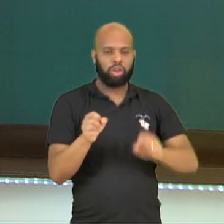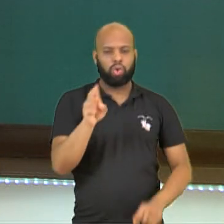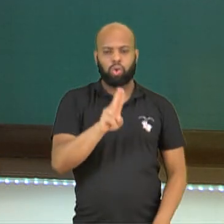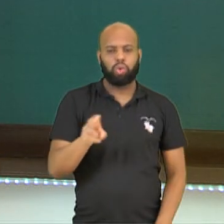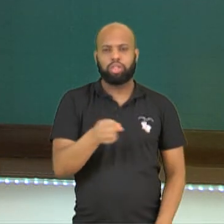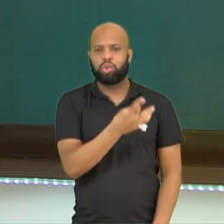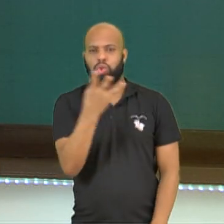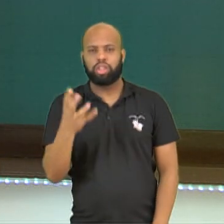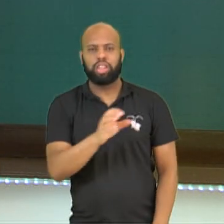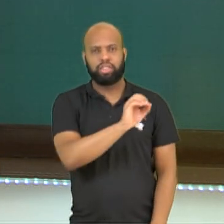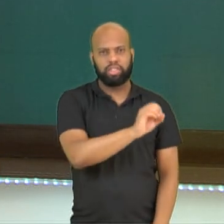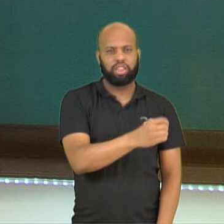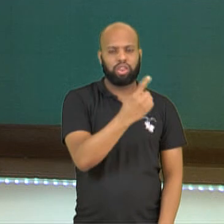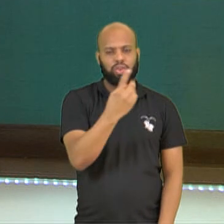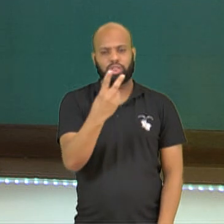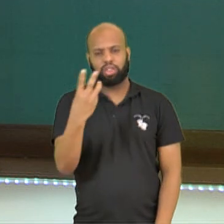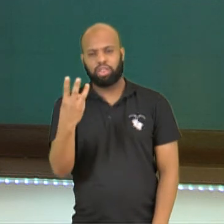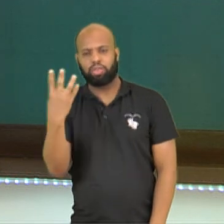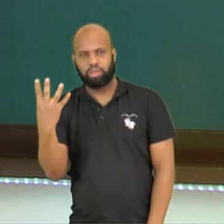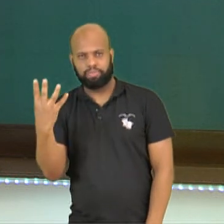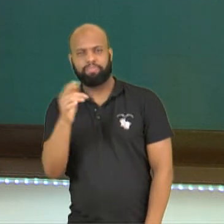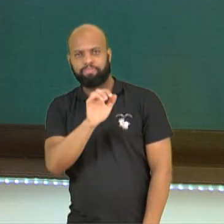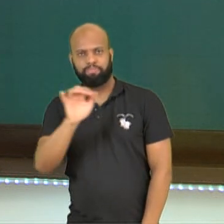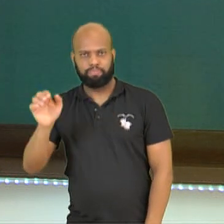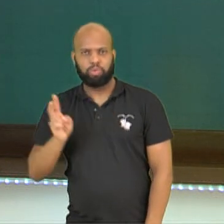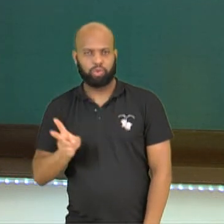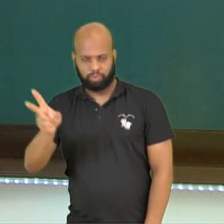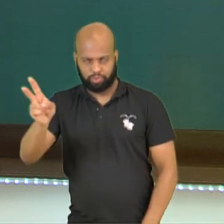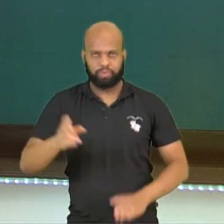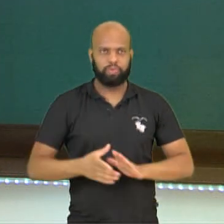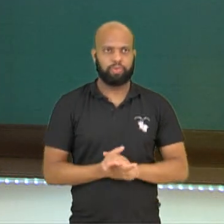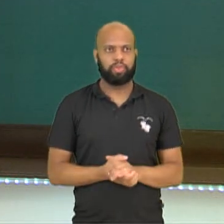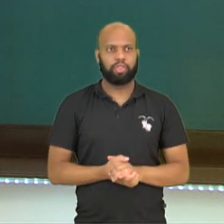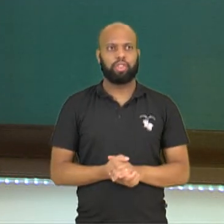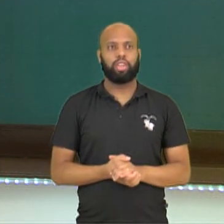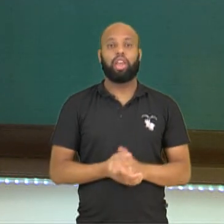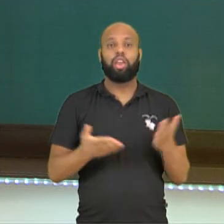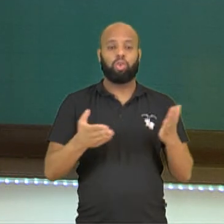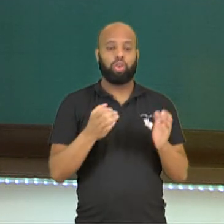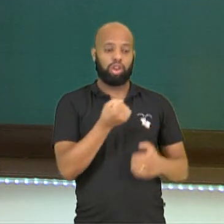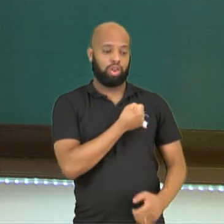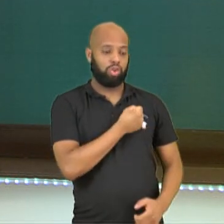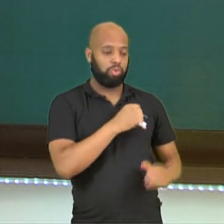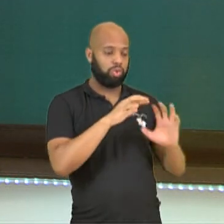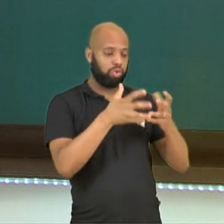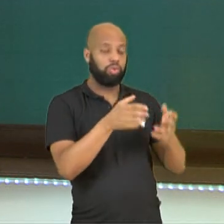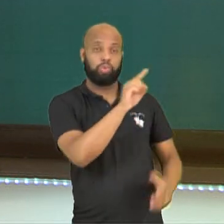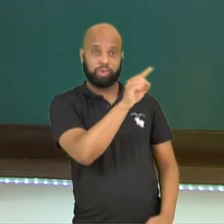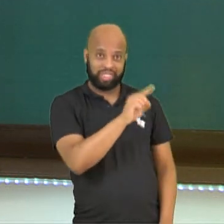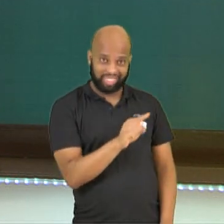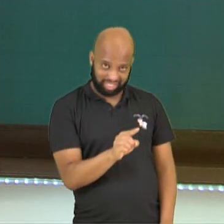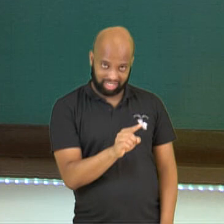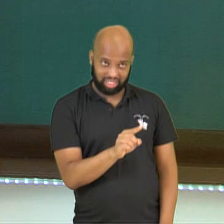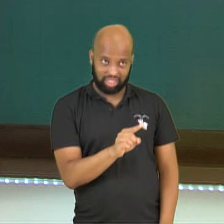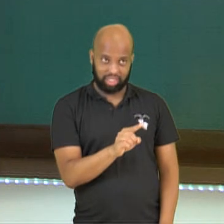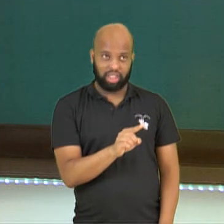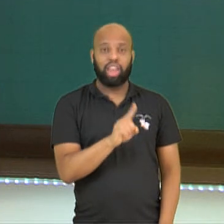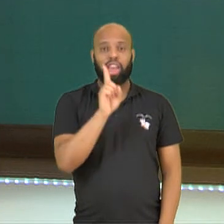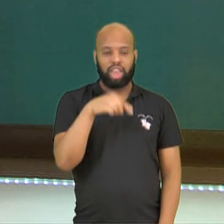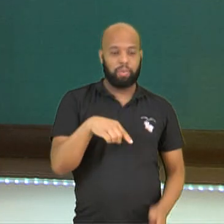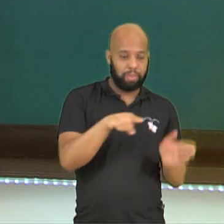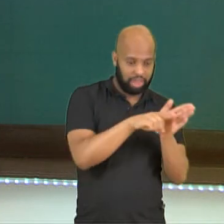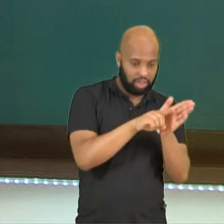contagem. 0, 1, 2, 3 e vai embora para o infinito. Inteiros, que é o Z, ok? São